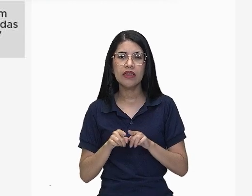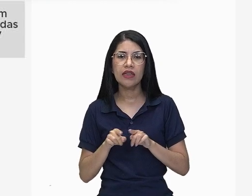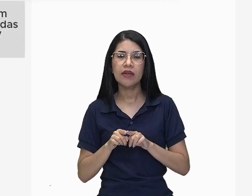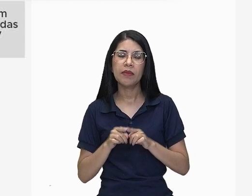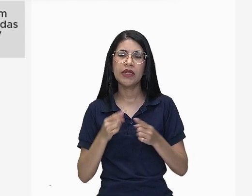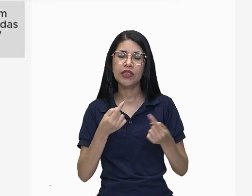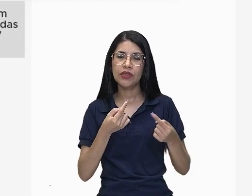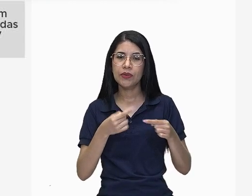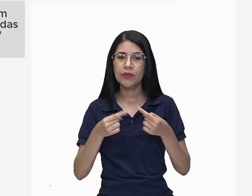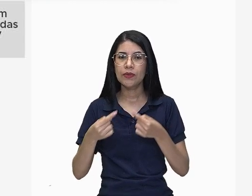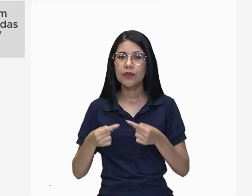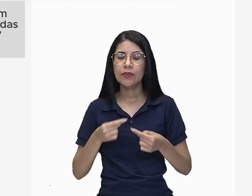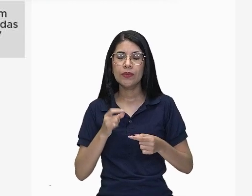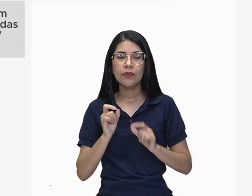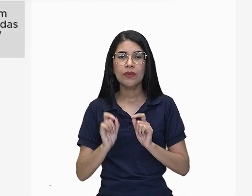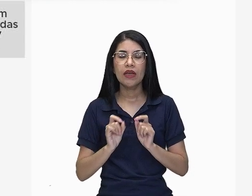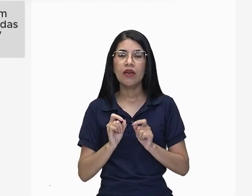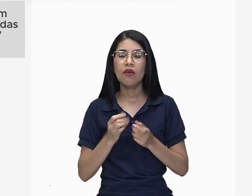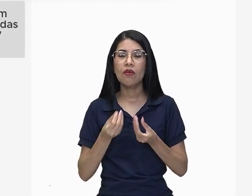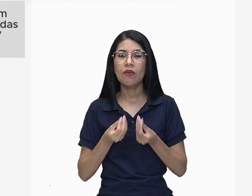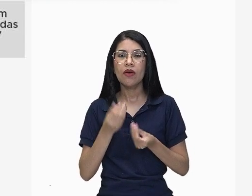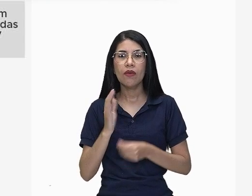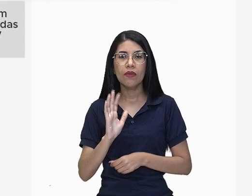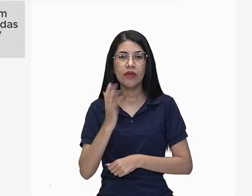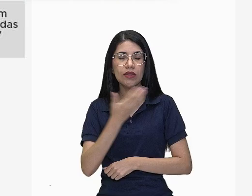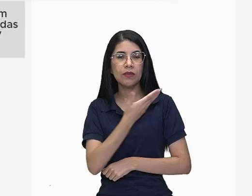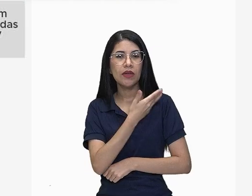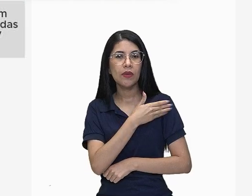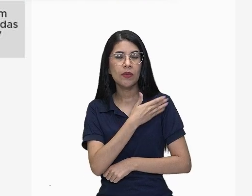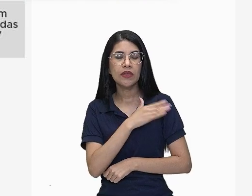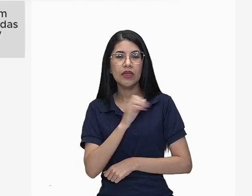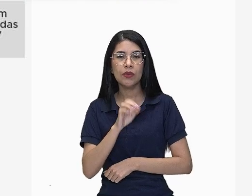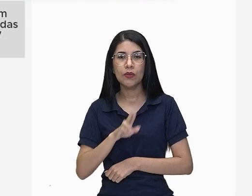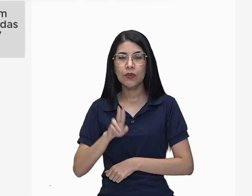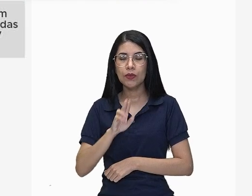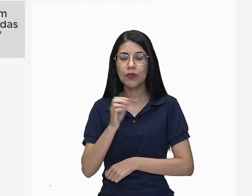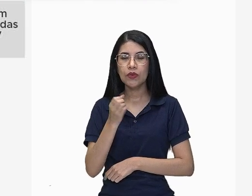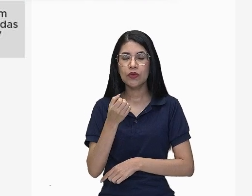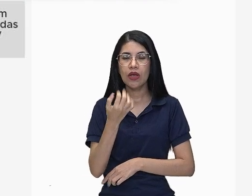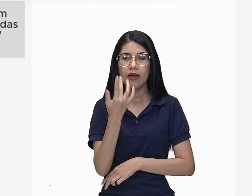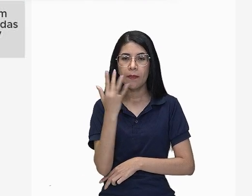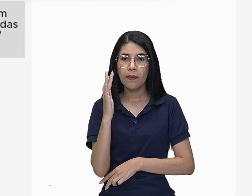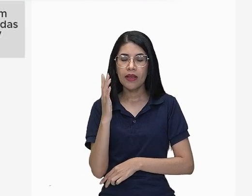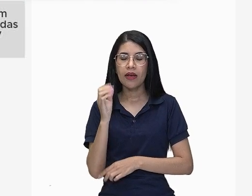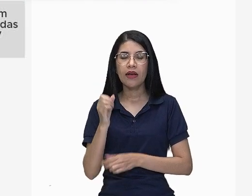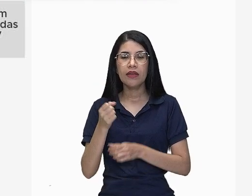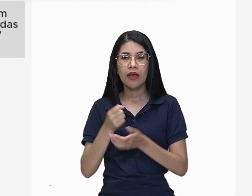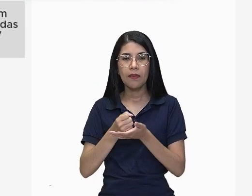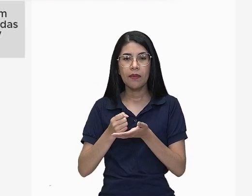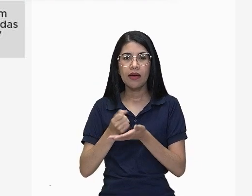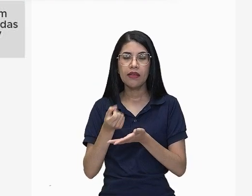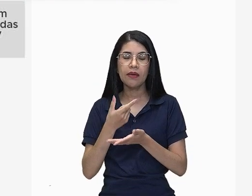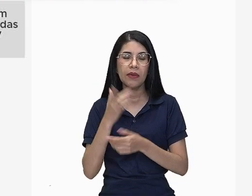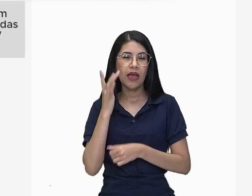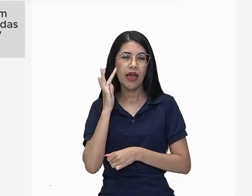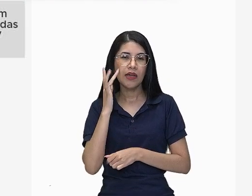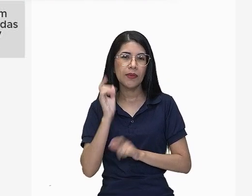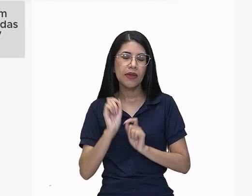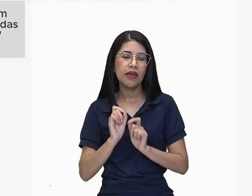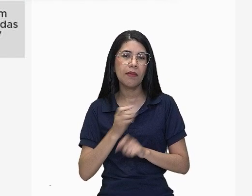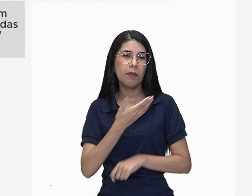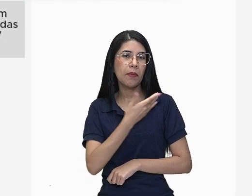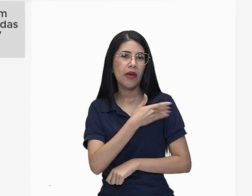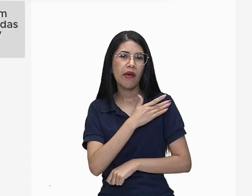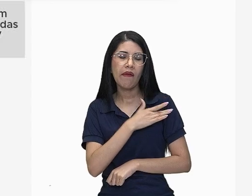discussão sobre esse preconceito ao uso de plantas. Fitoterapia é coisa de curandeiro, né? É um preconceito que a